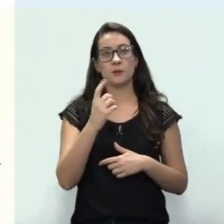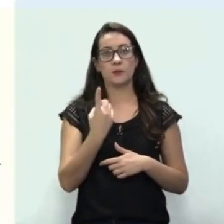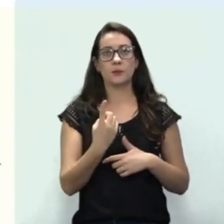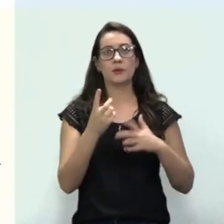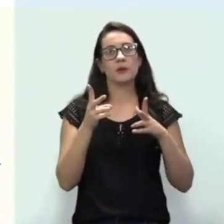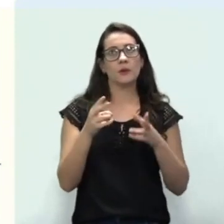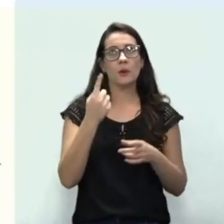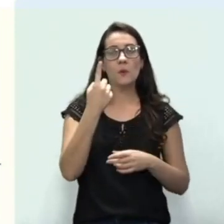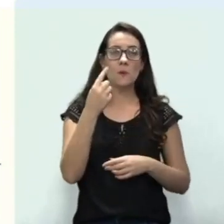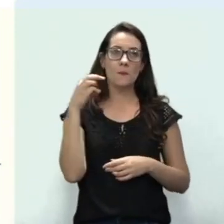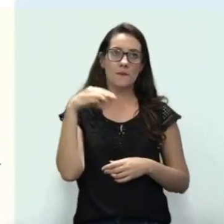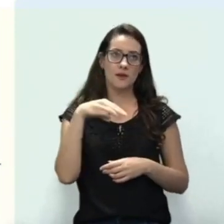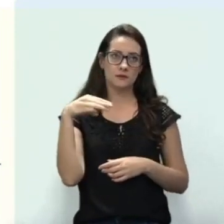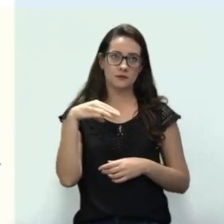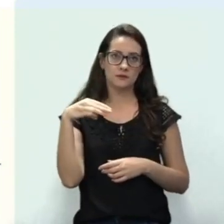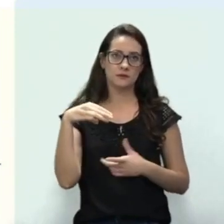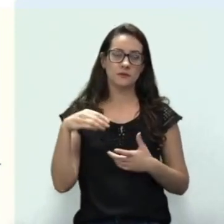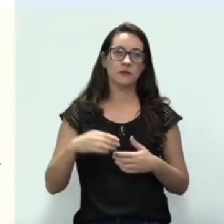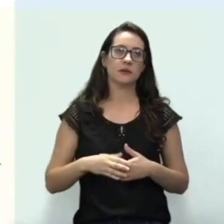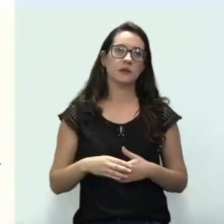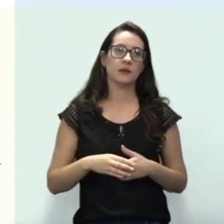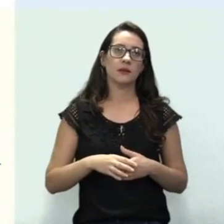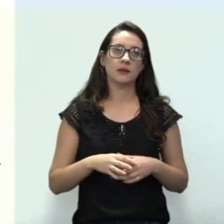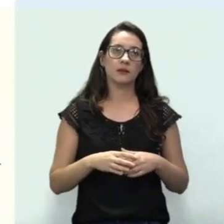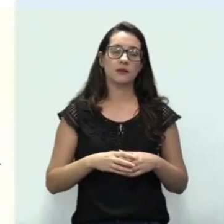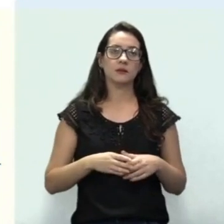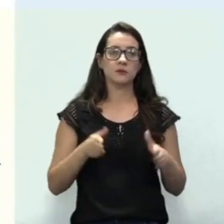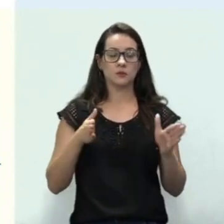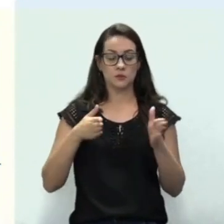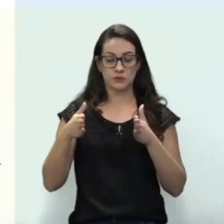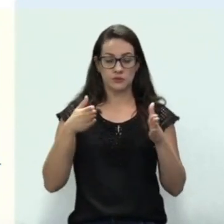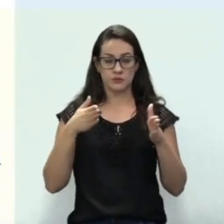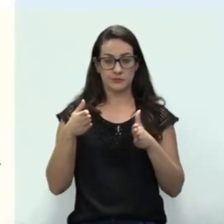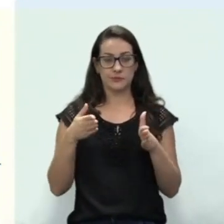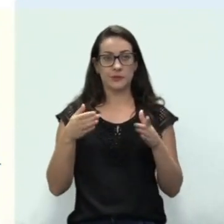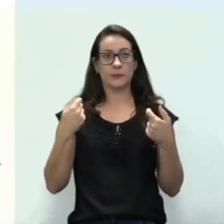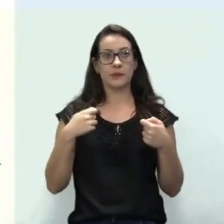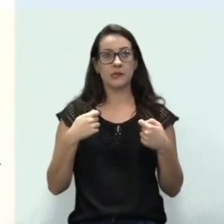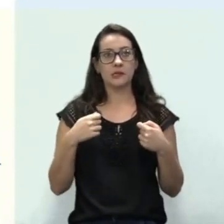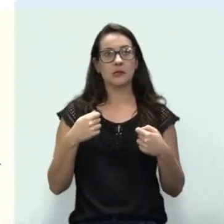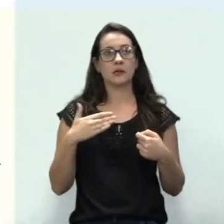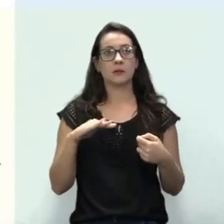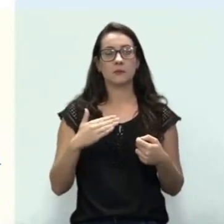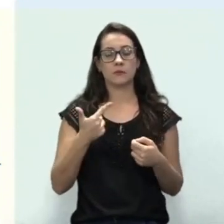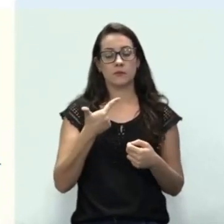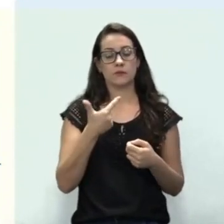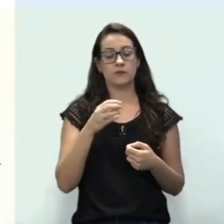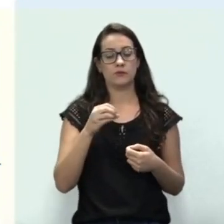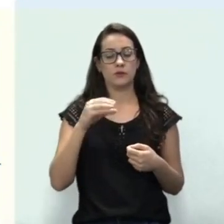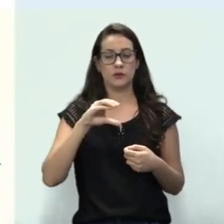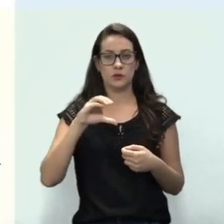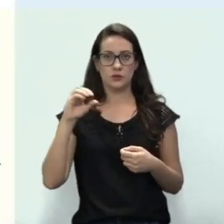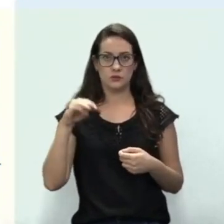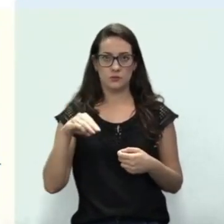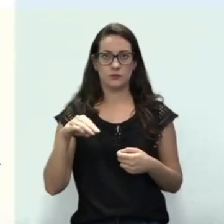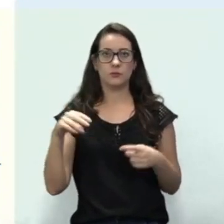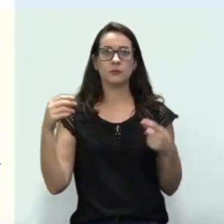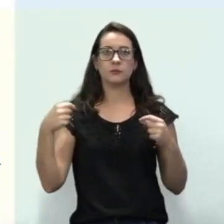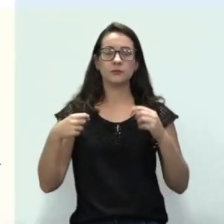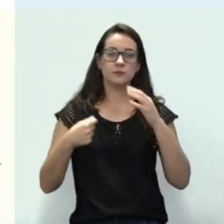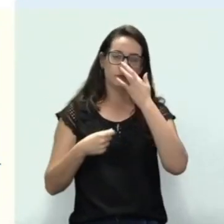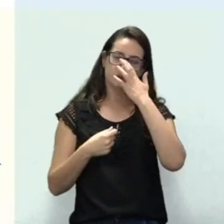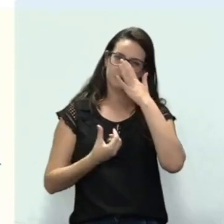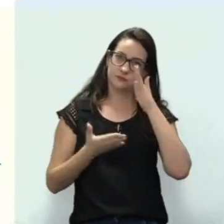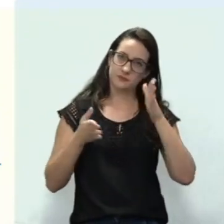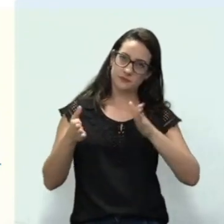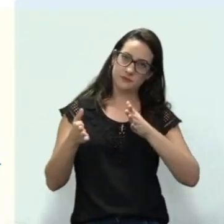metro, 100 centímetros, nós temos que deixar aqui pelo menos 20 centímetros entre